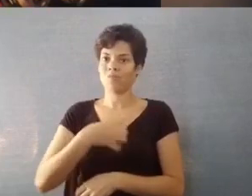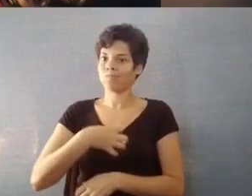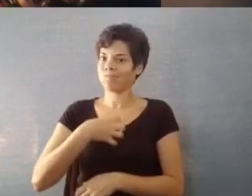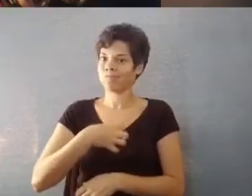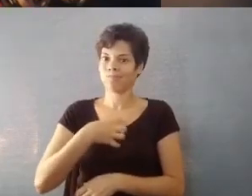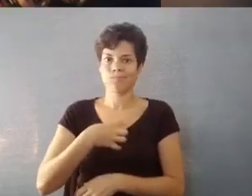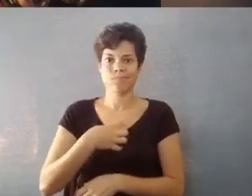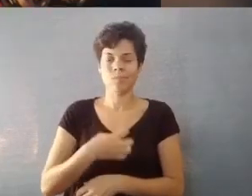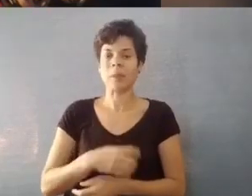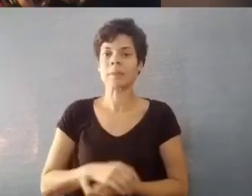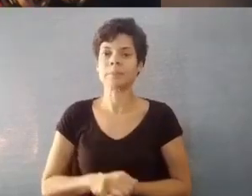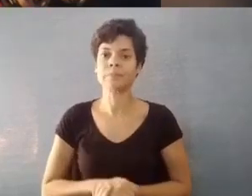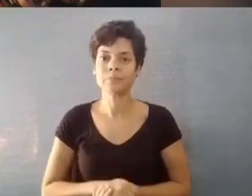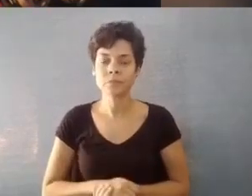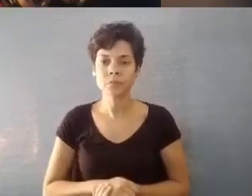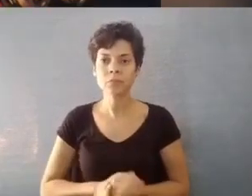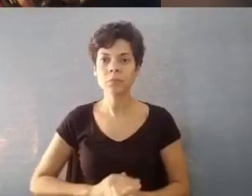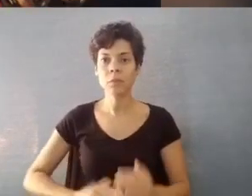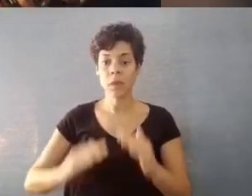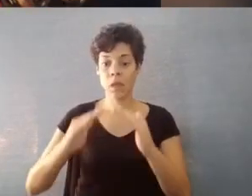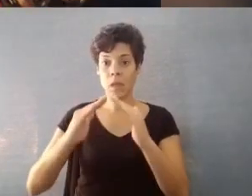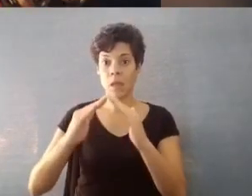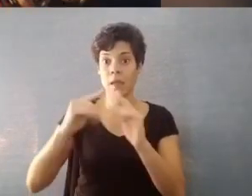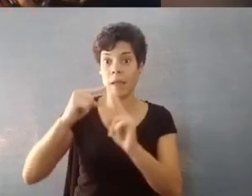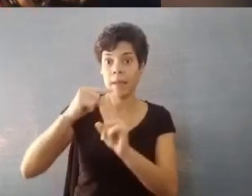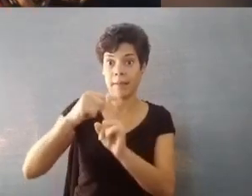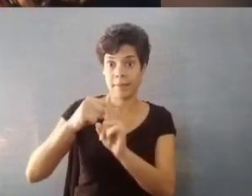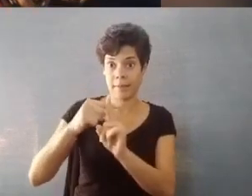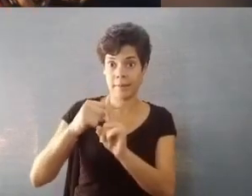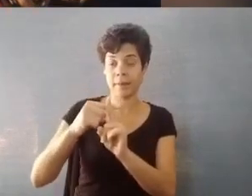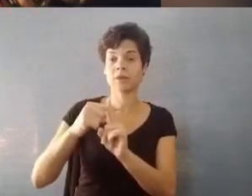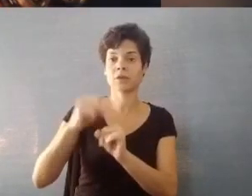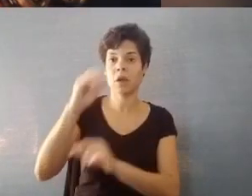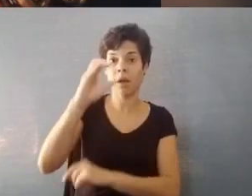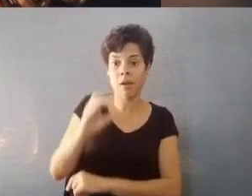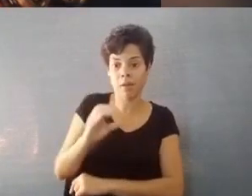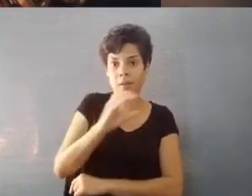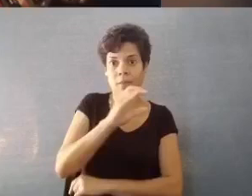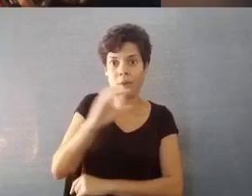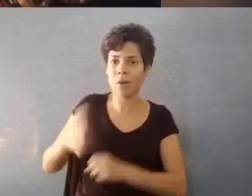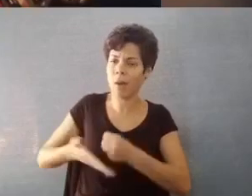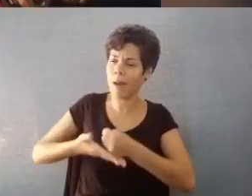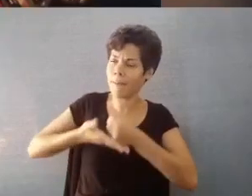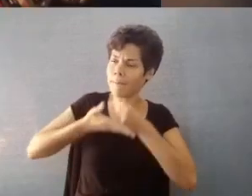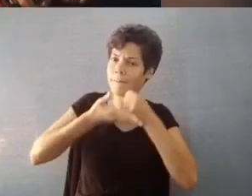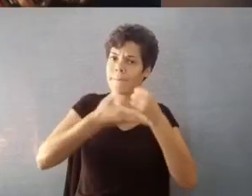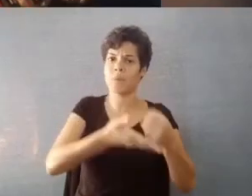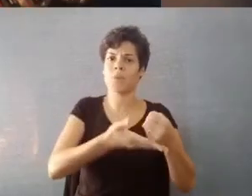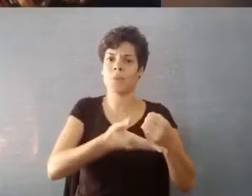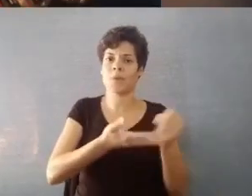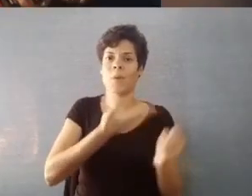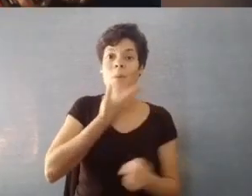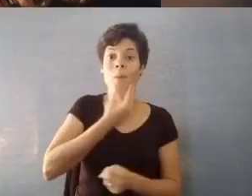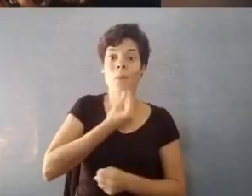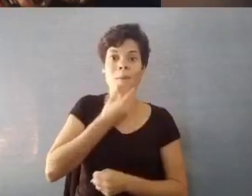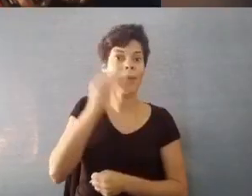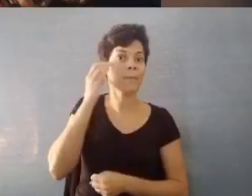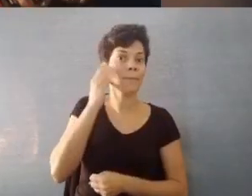A Igreja Católica era uma das maiores apoiadoras de Dom Pedro II.